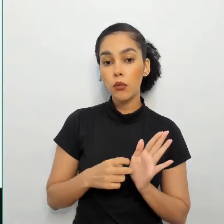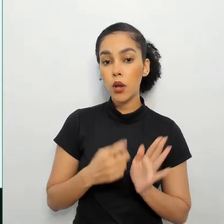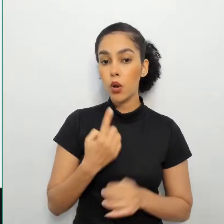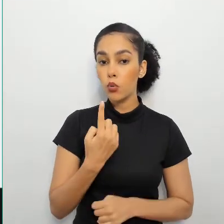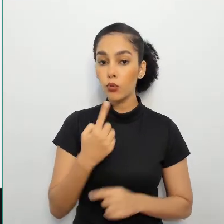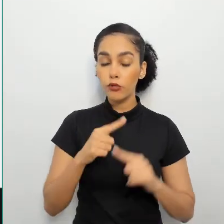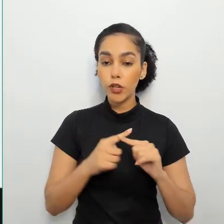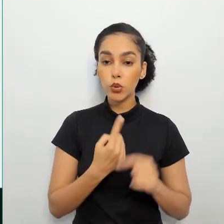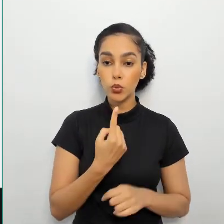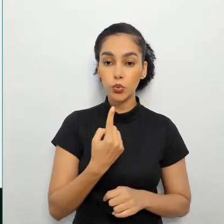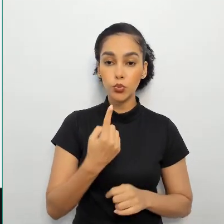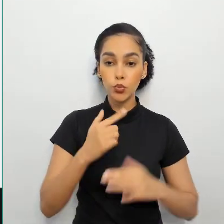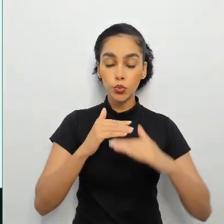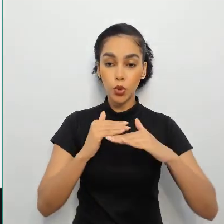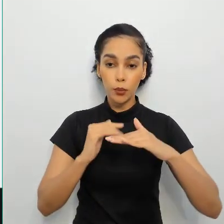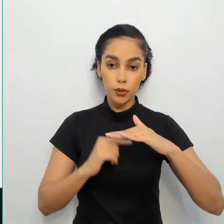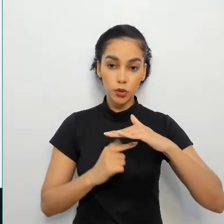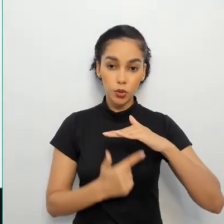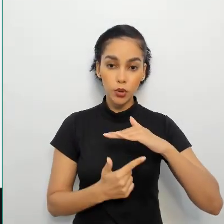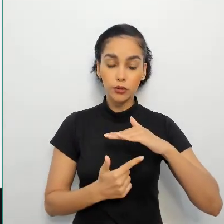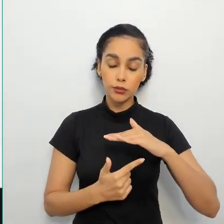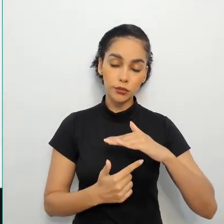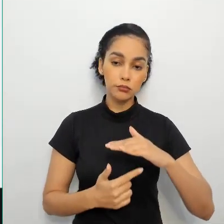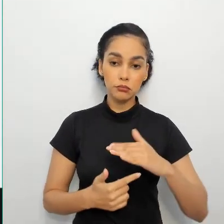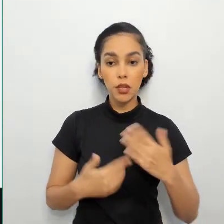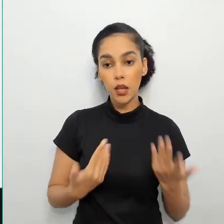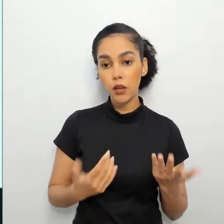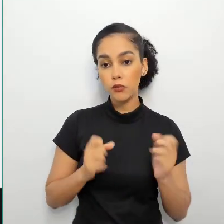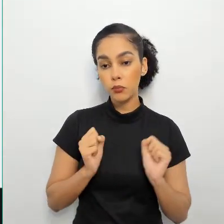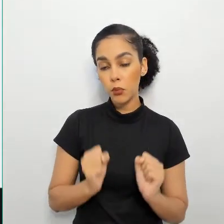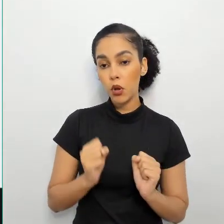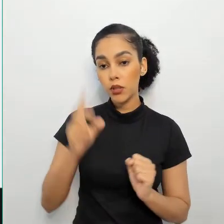uma outra maneira, se você não lembrar da fórmula do termo geral.